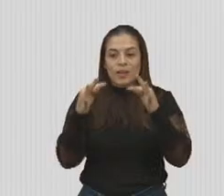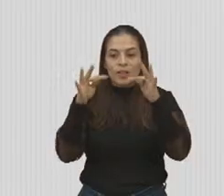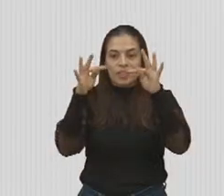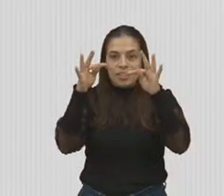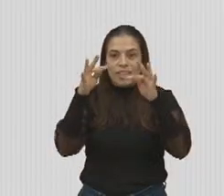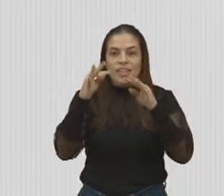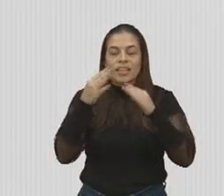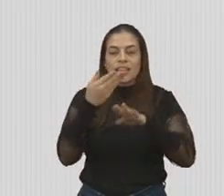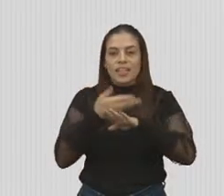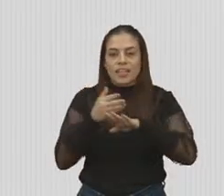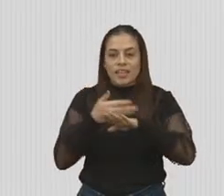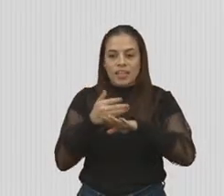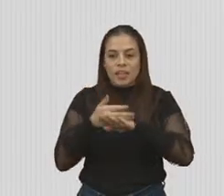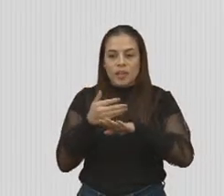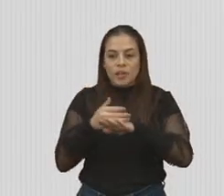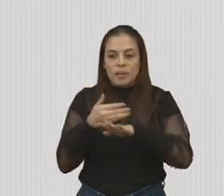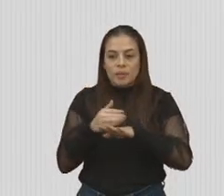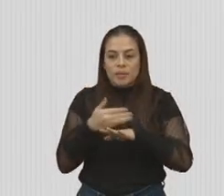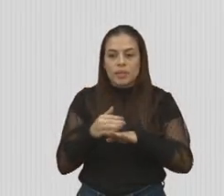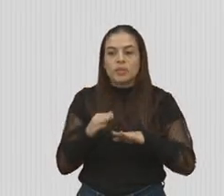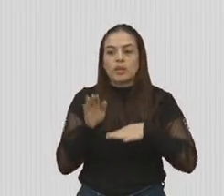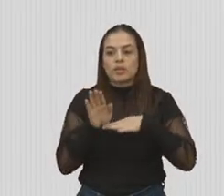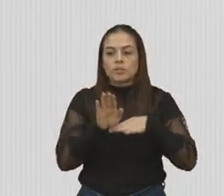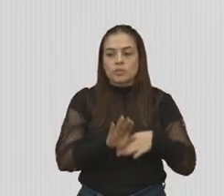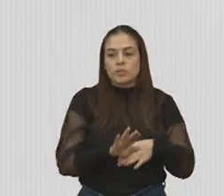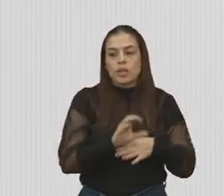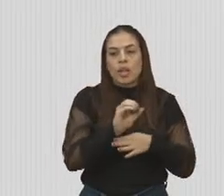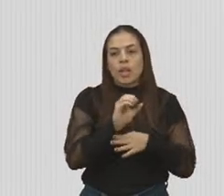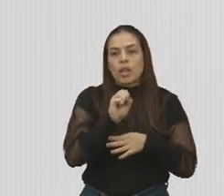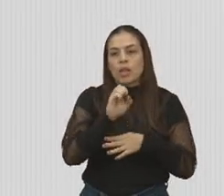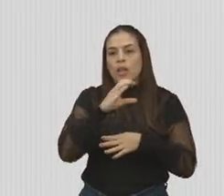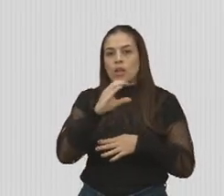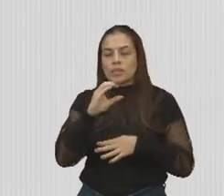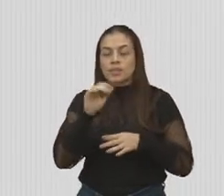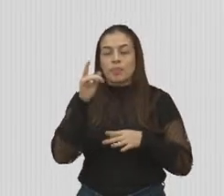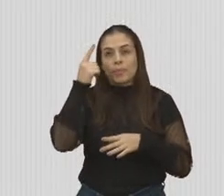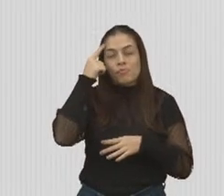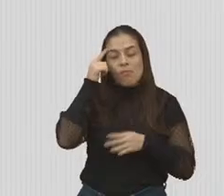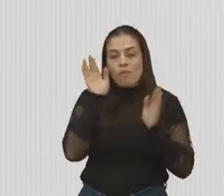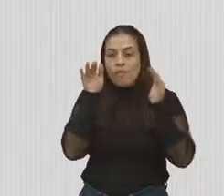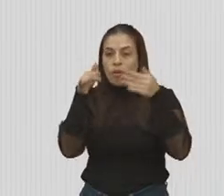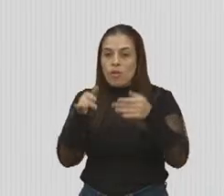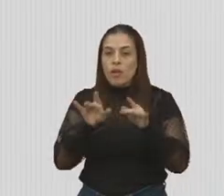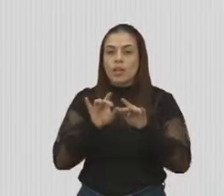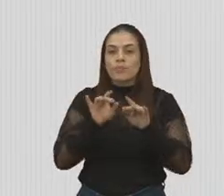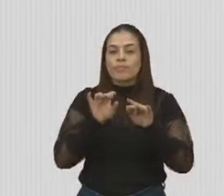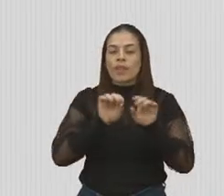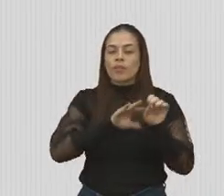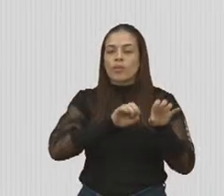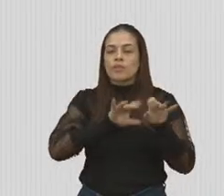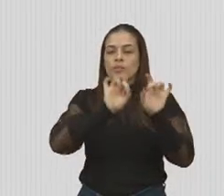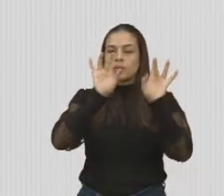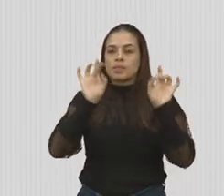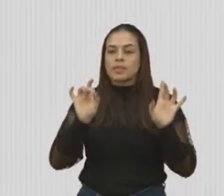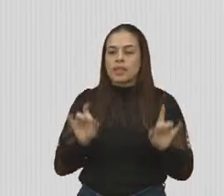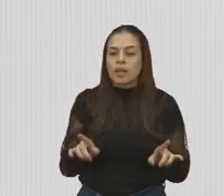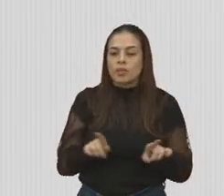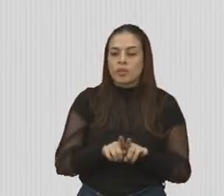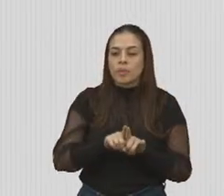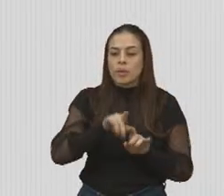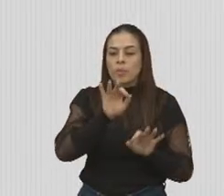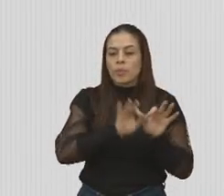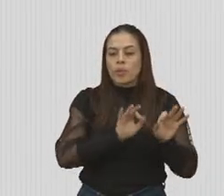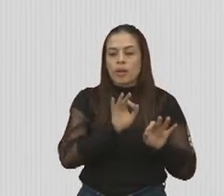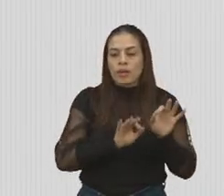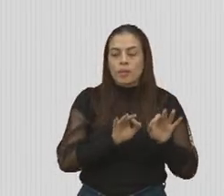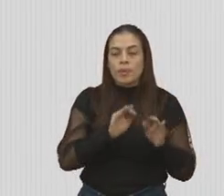de colaboração com o OSC, principalmente voltados para a educação especial, o programa Escola Legal, que é um